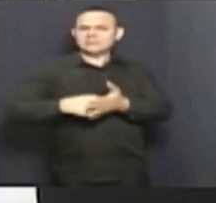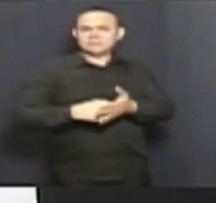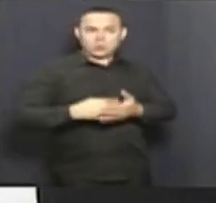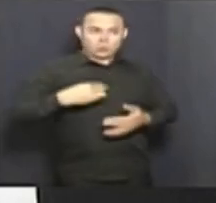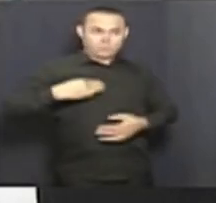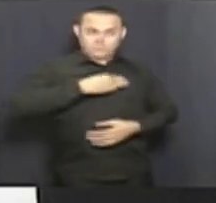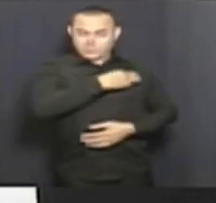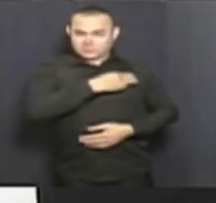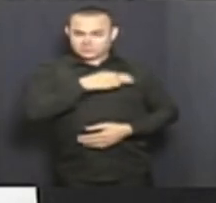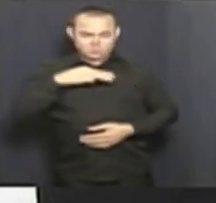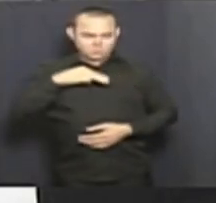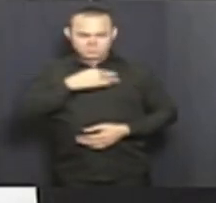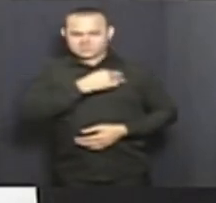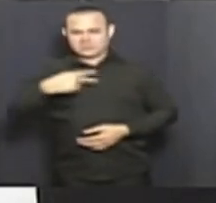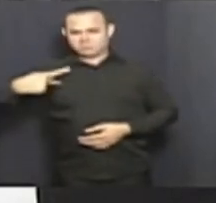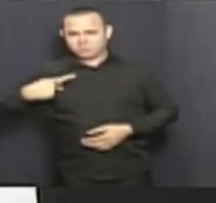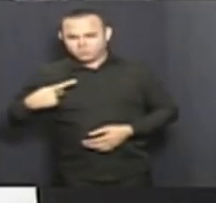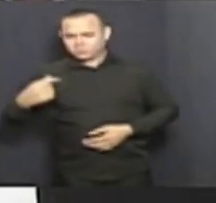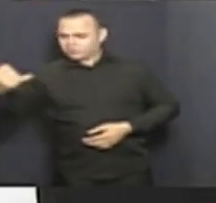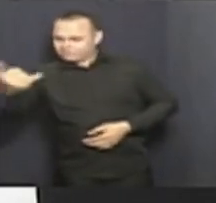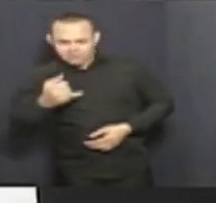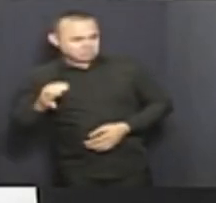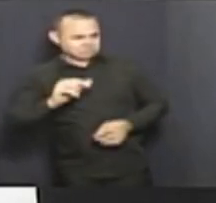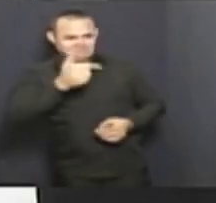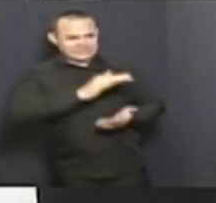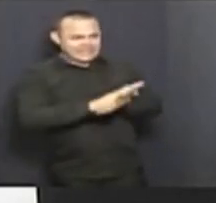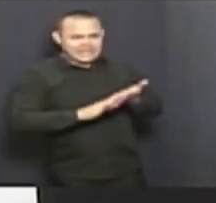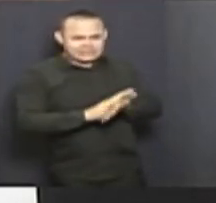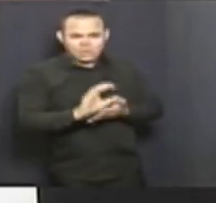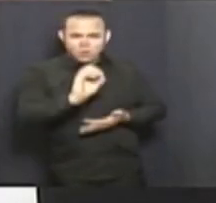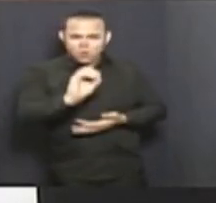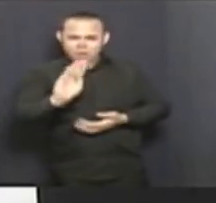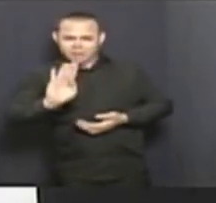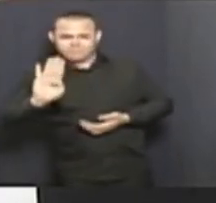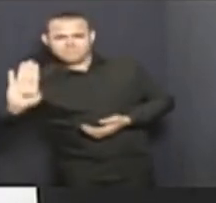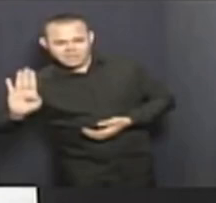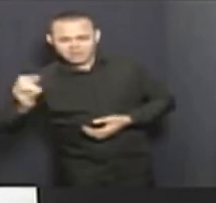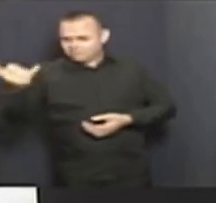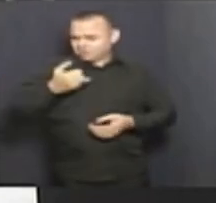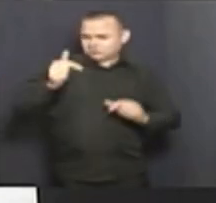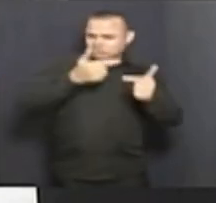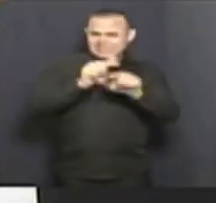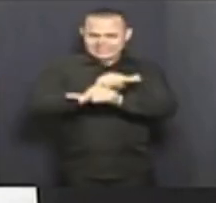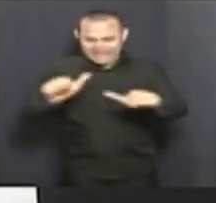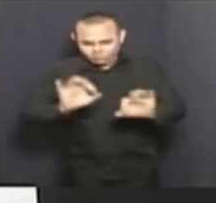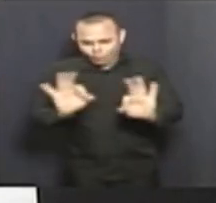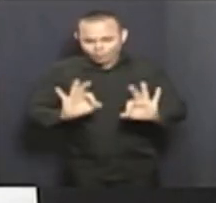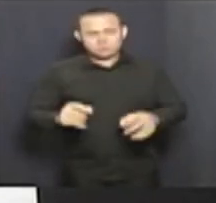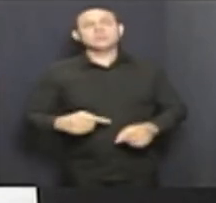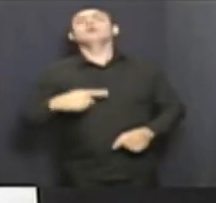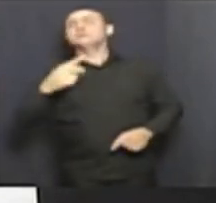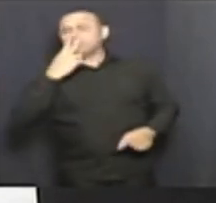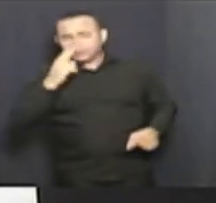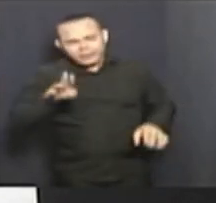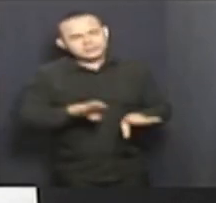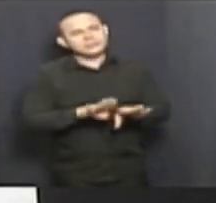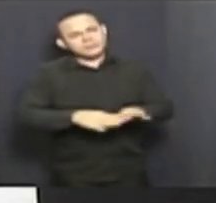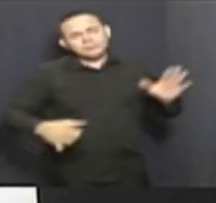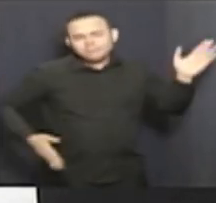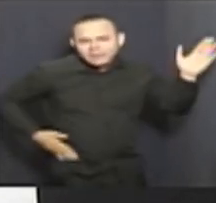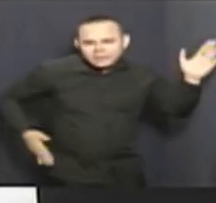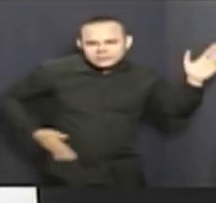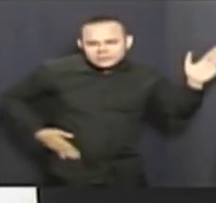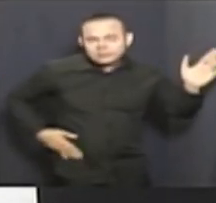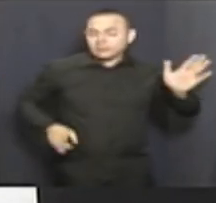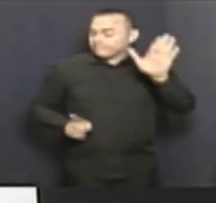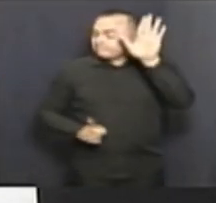coisa nenhuma a obra deu entrevista também é uma armação política é o tipo de malandragem a pergunta é a seguinte